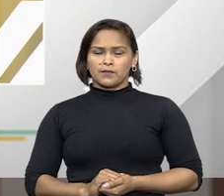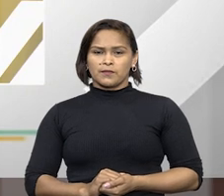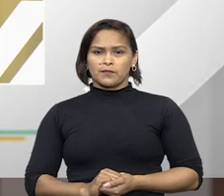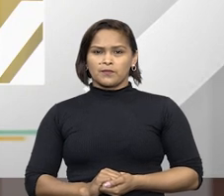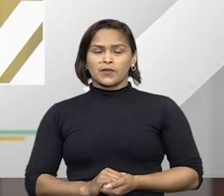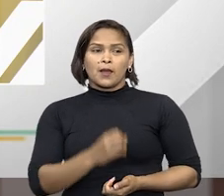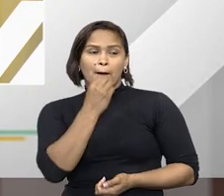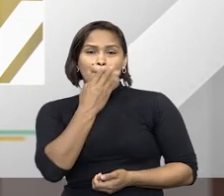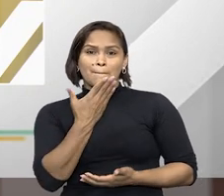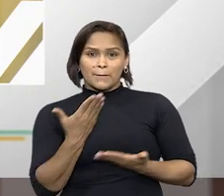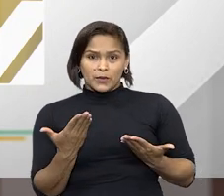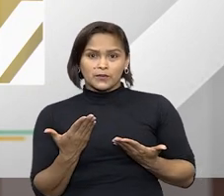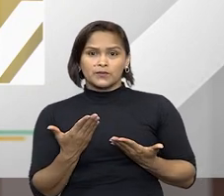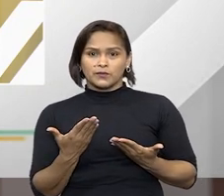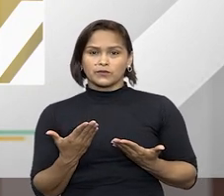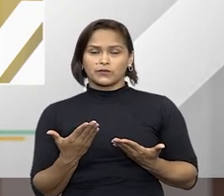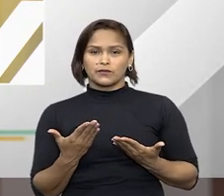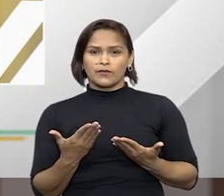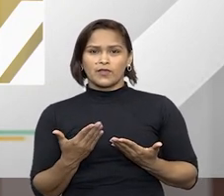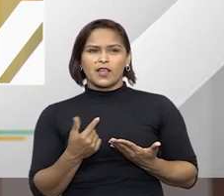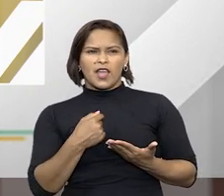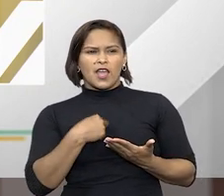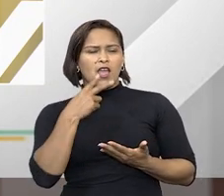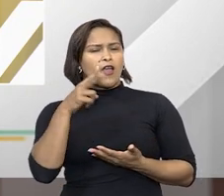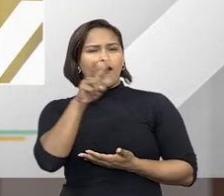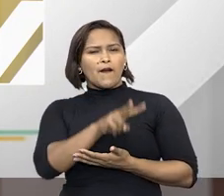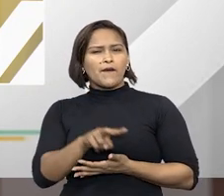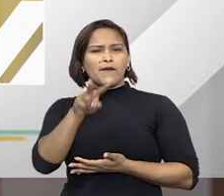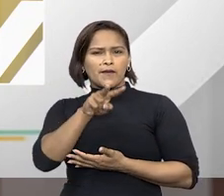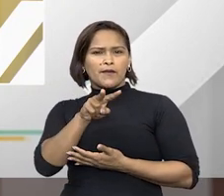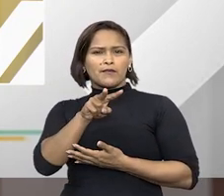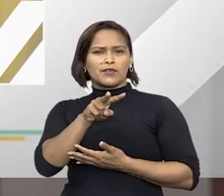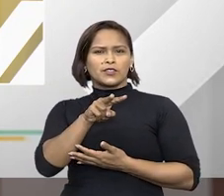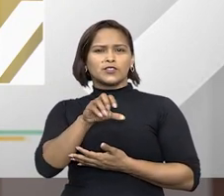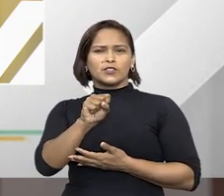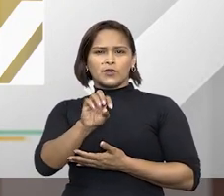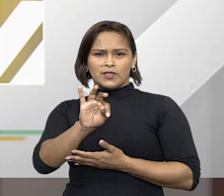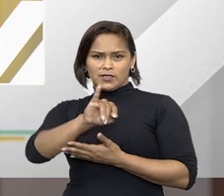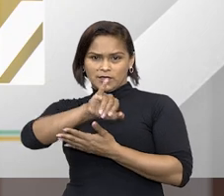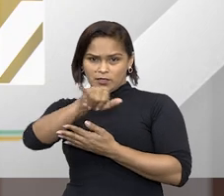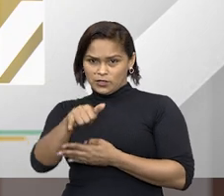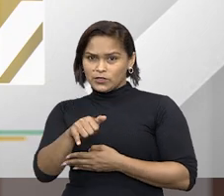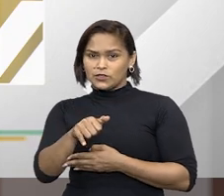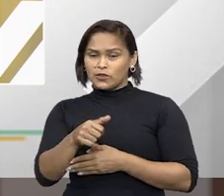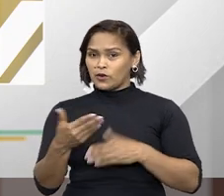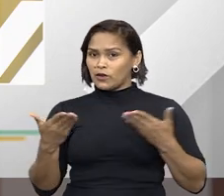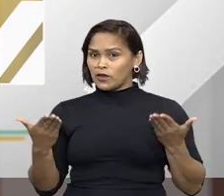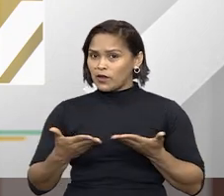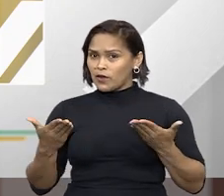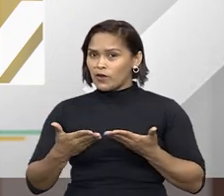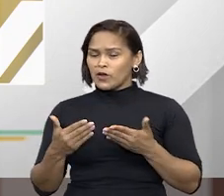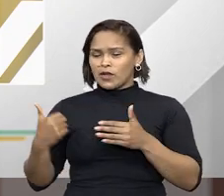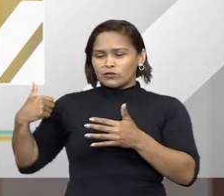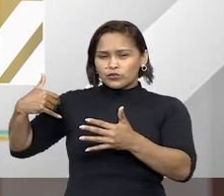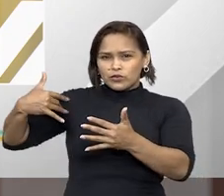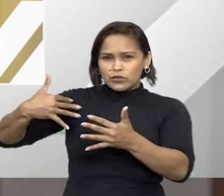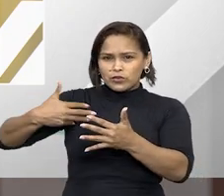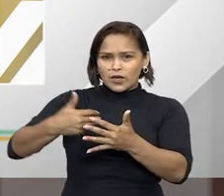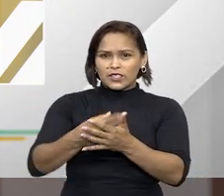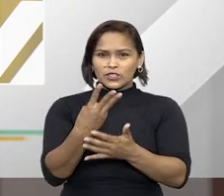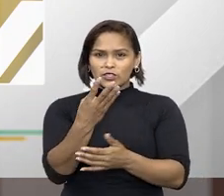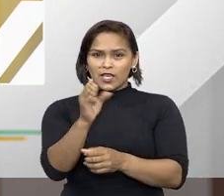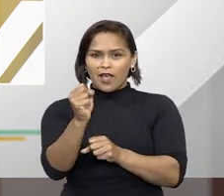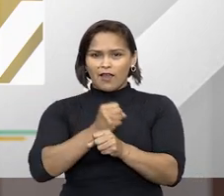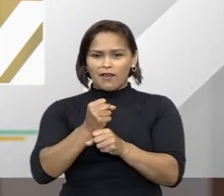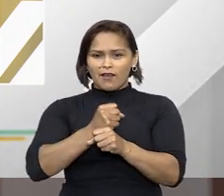Bom, eu vejo que o Superior Tribunal de Justiça, durante esses mais de 30 anos